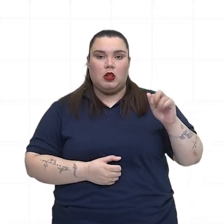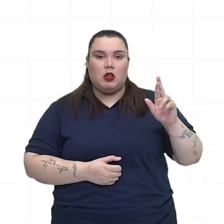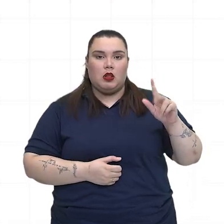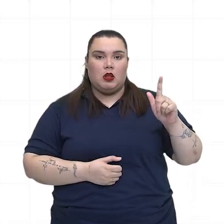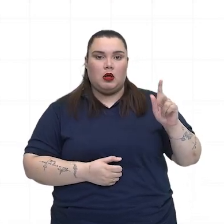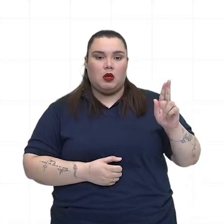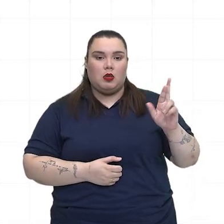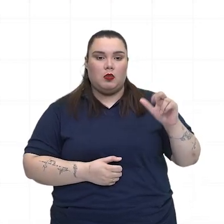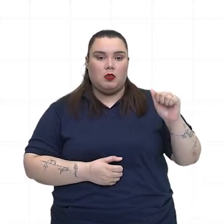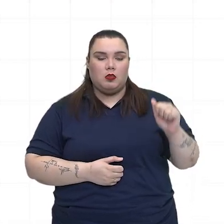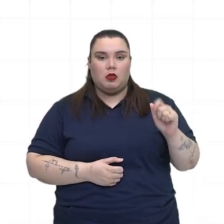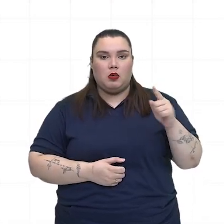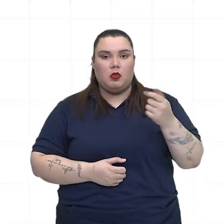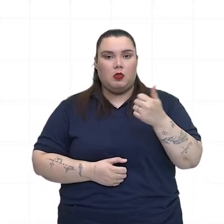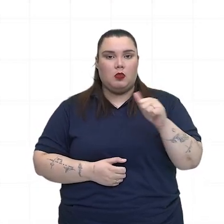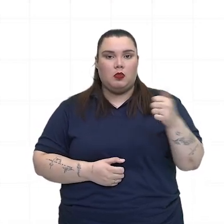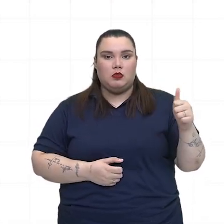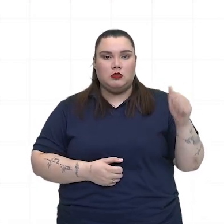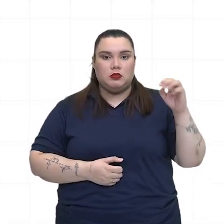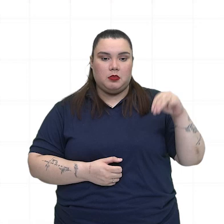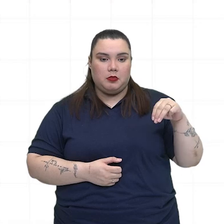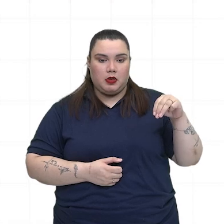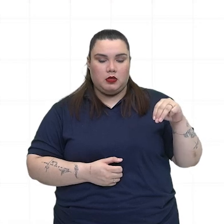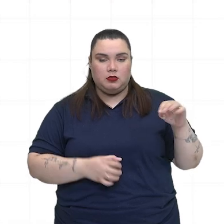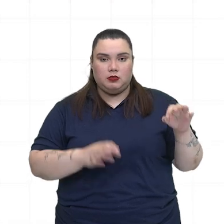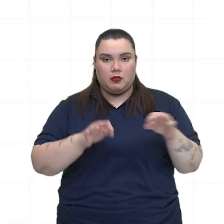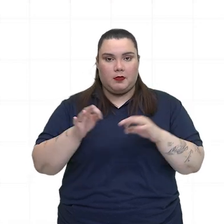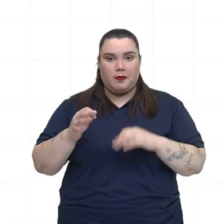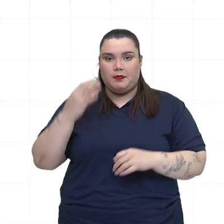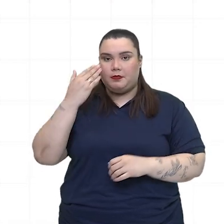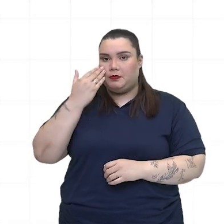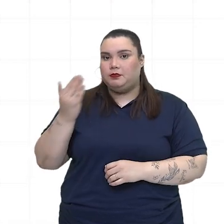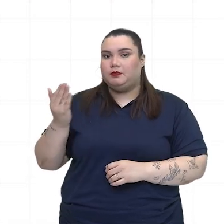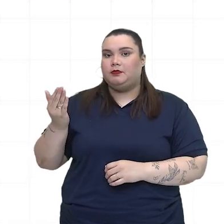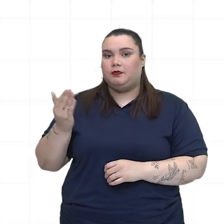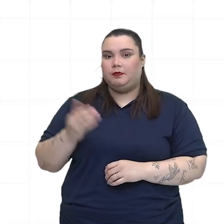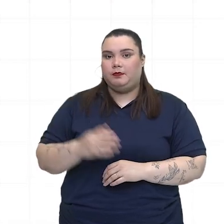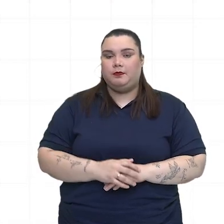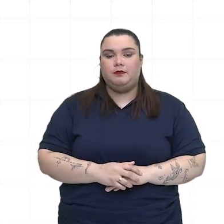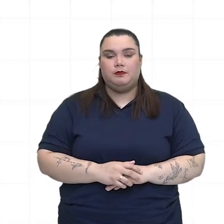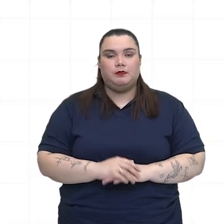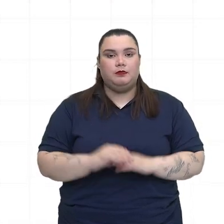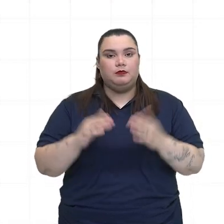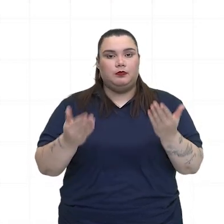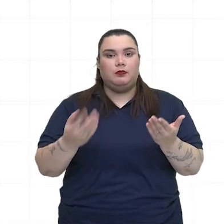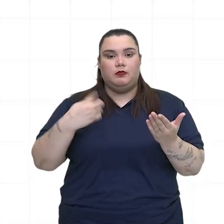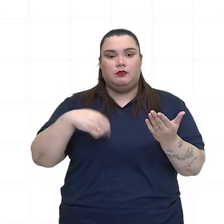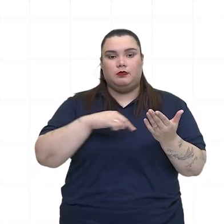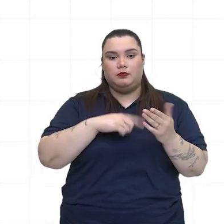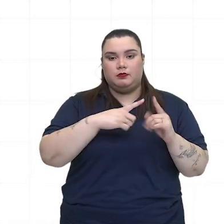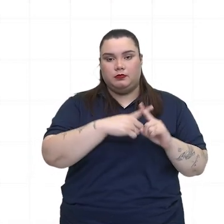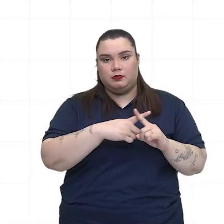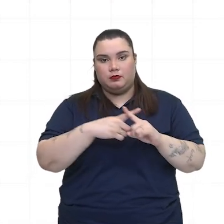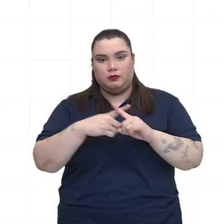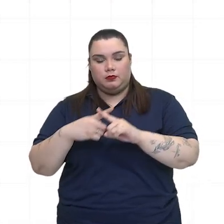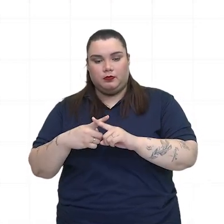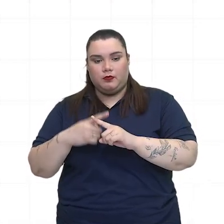é o valor da nossa largura? 11 metros. Está aqui. Ok. Quando nós